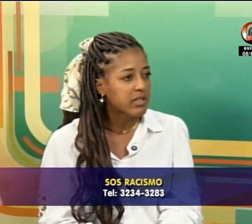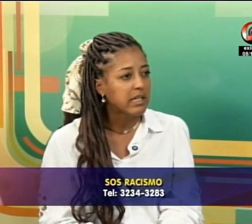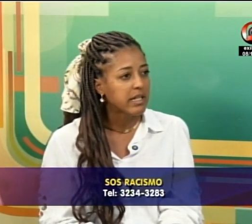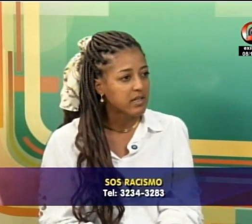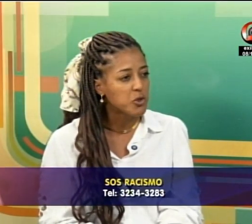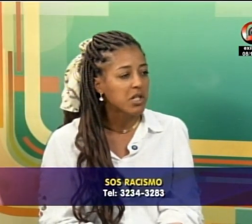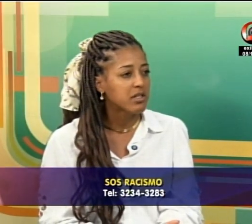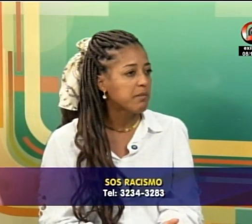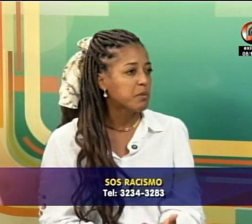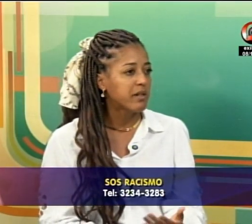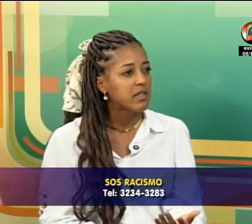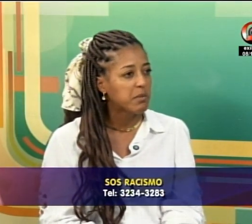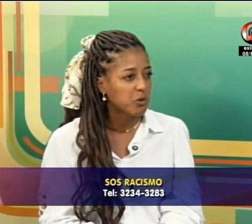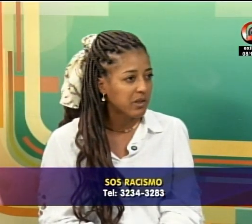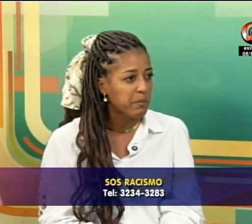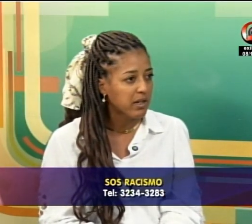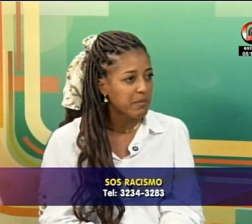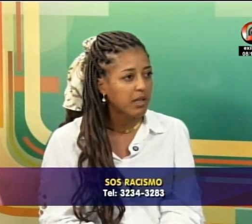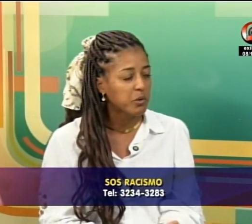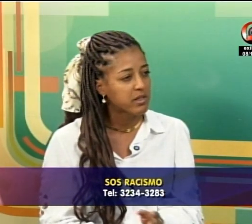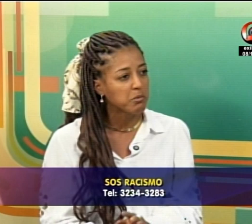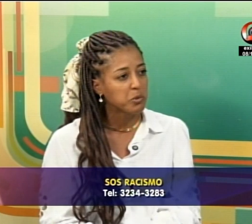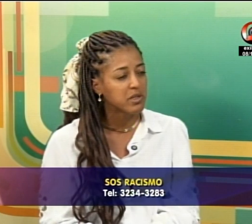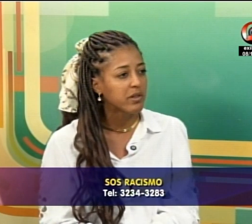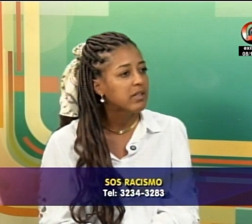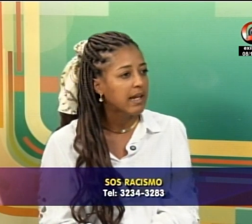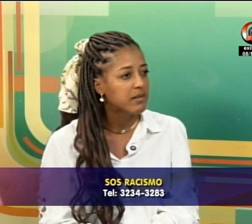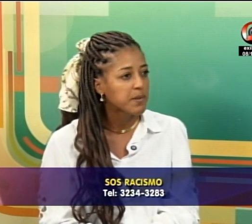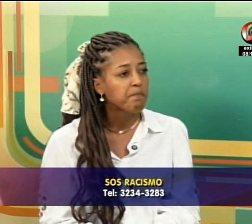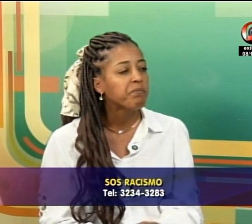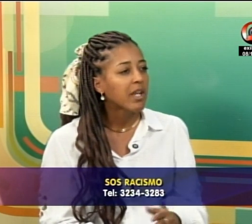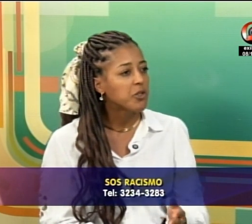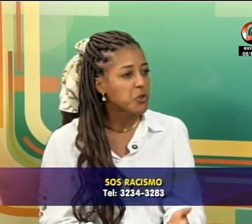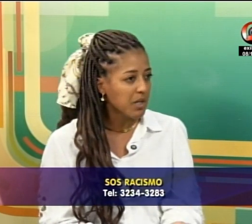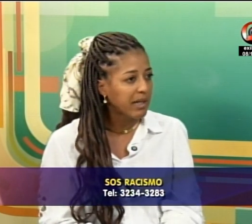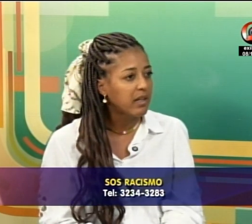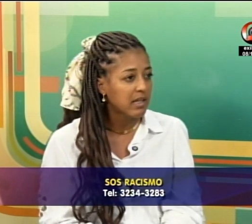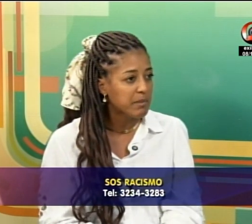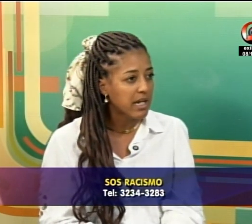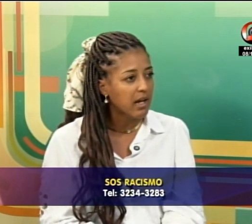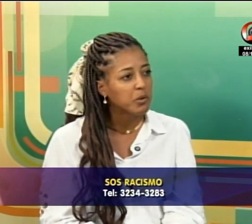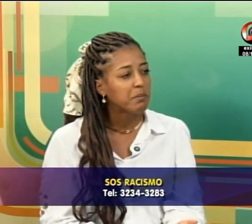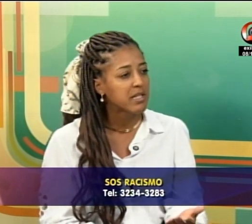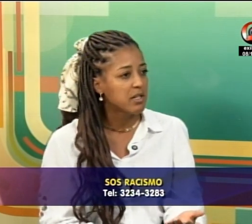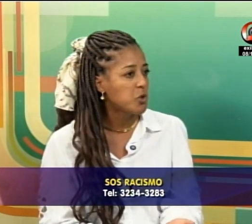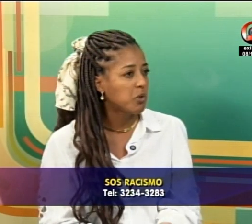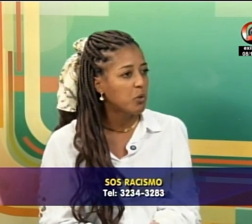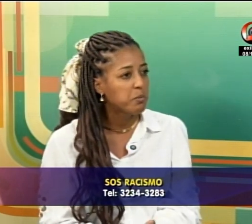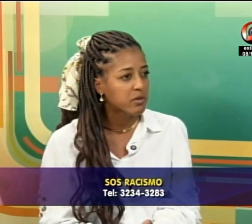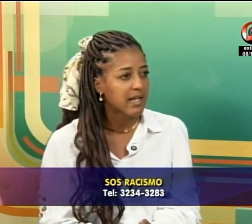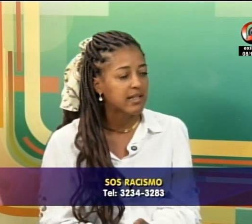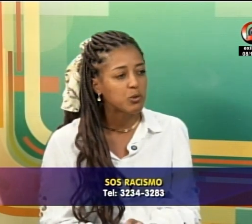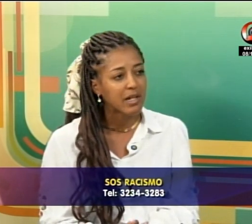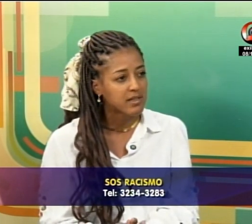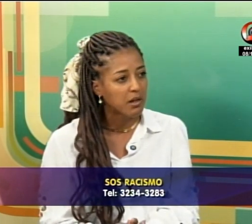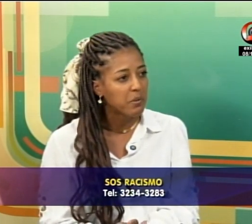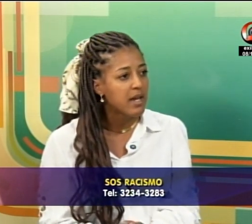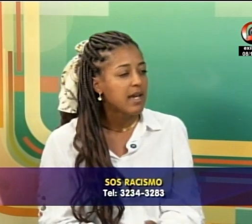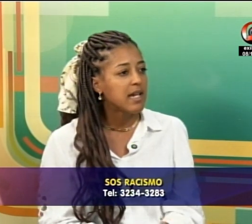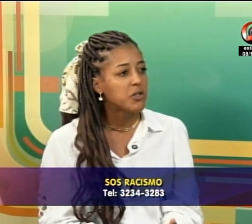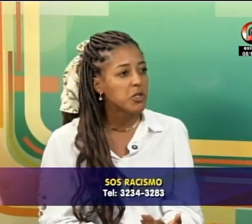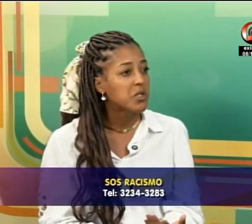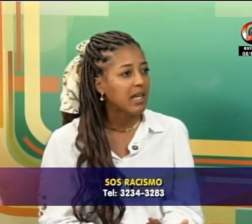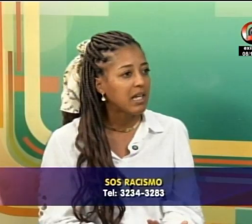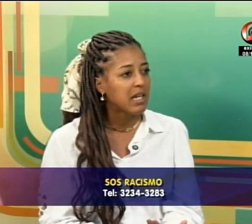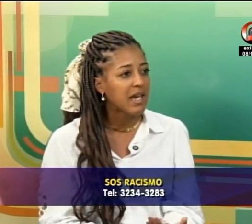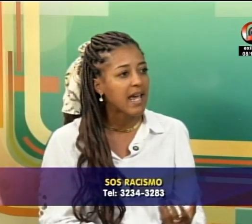Uma coisa interessante que nós temos percebido no departamento, que são duas vertentes. A gente também tem trabalhado bastante grupos na educação